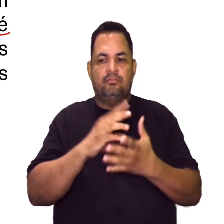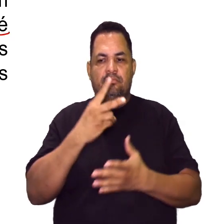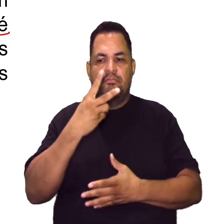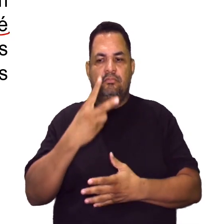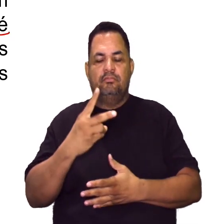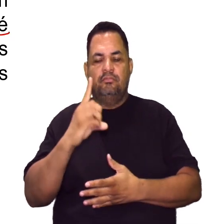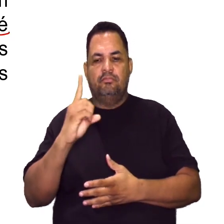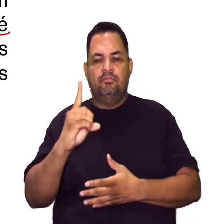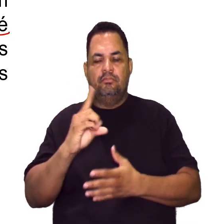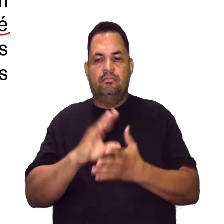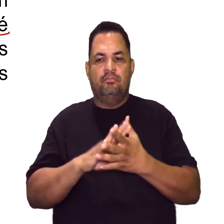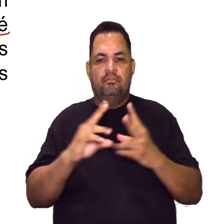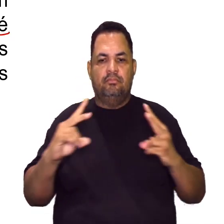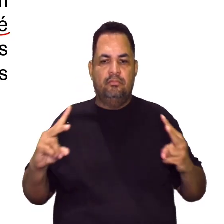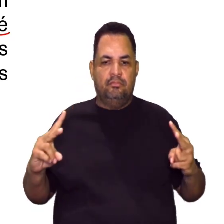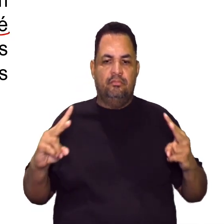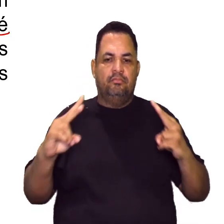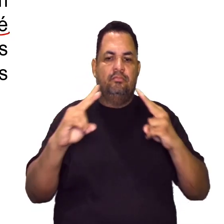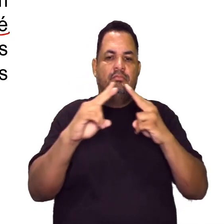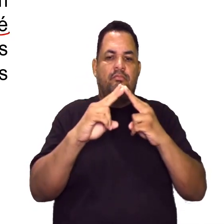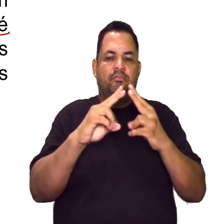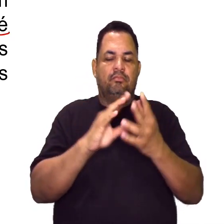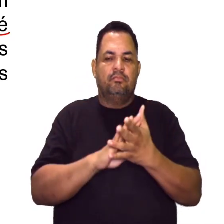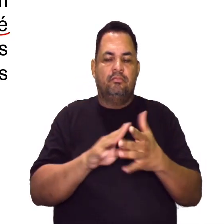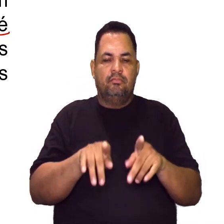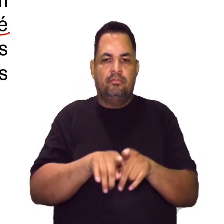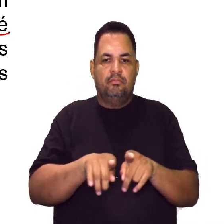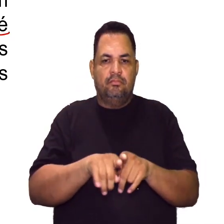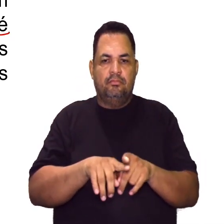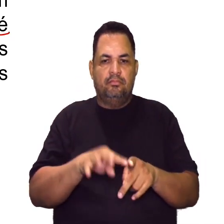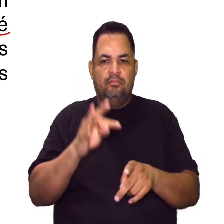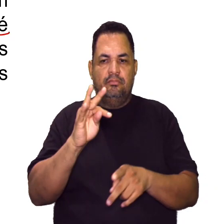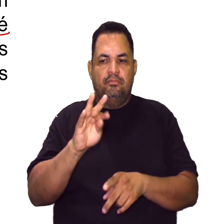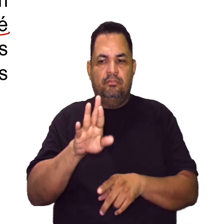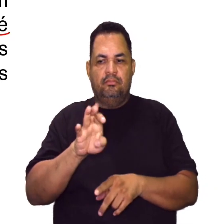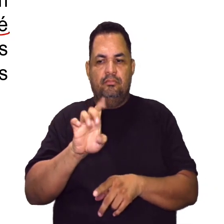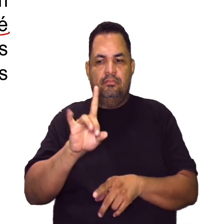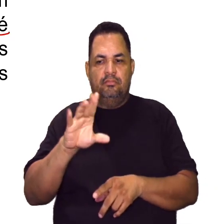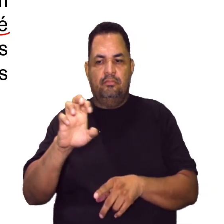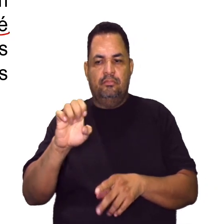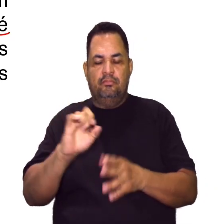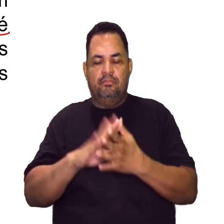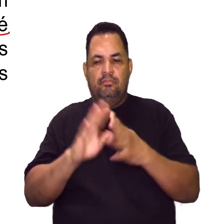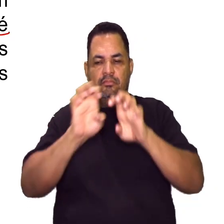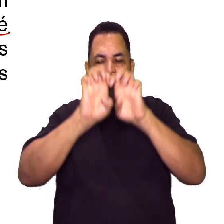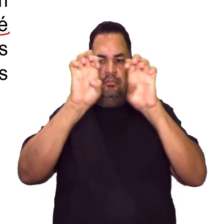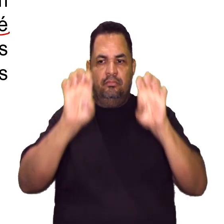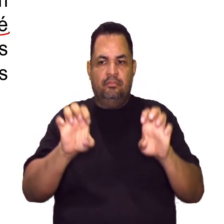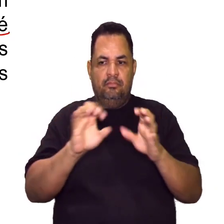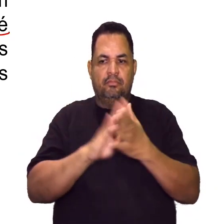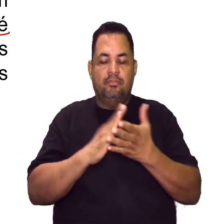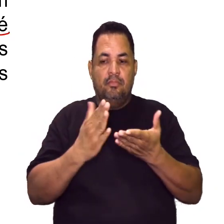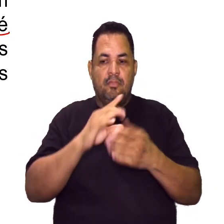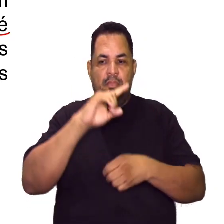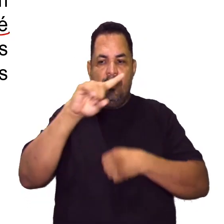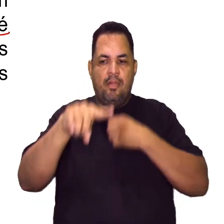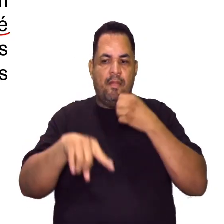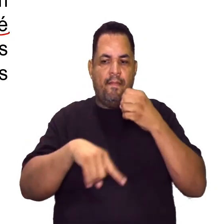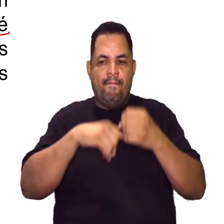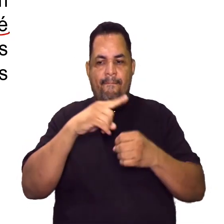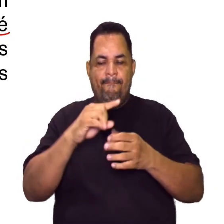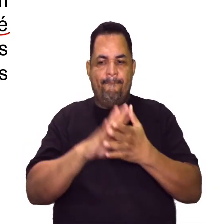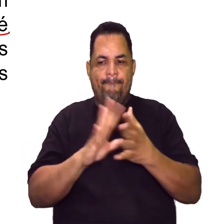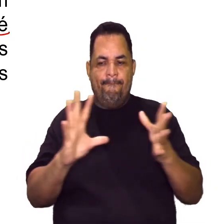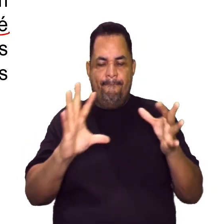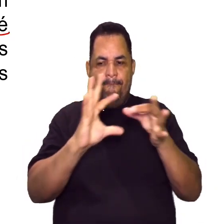plana, piramidal, tetraédrica, essa estrutura nos átomos